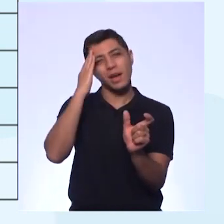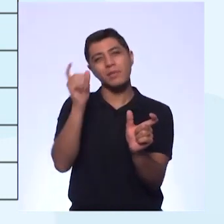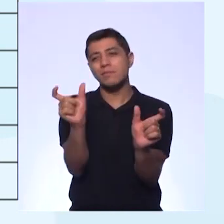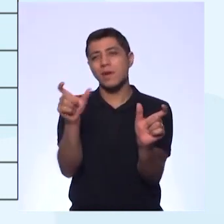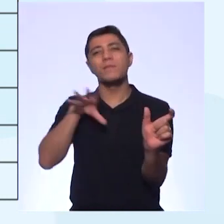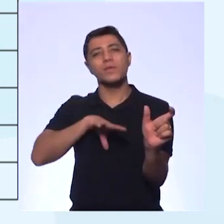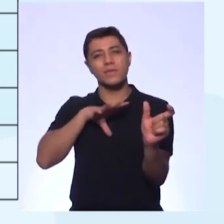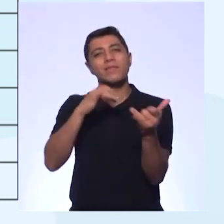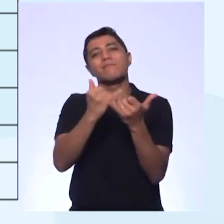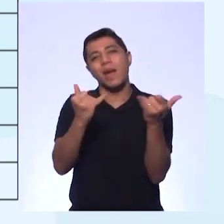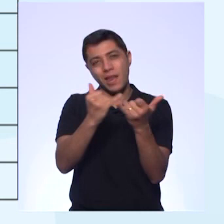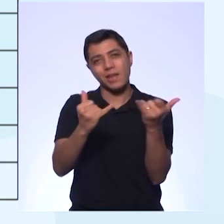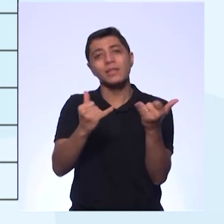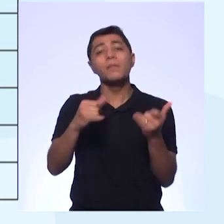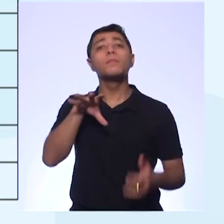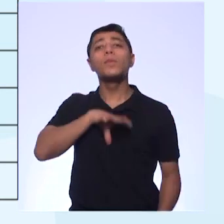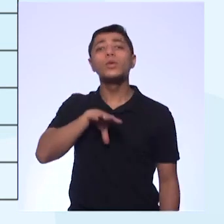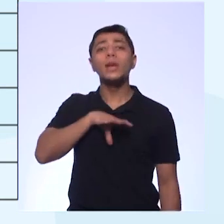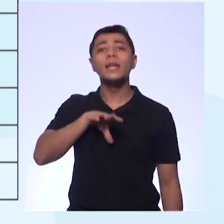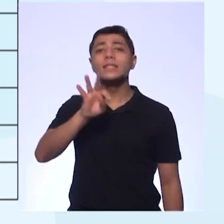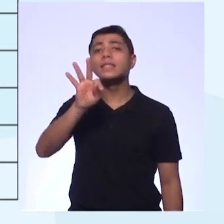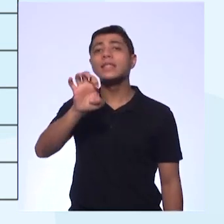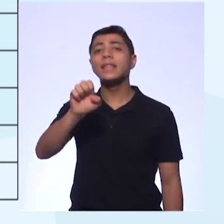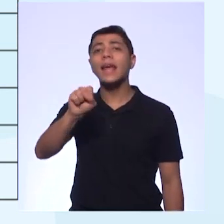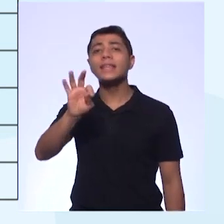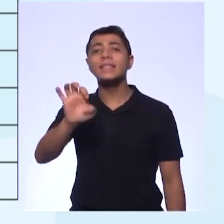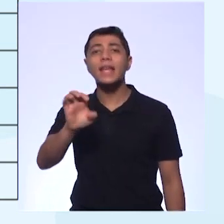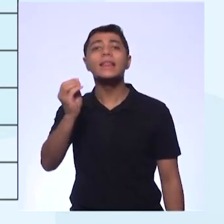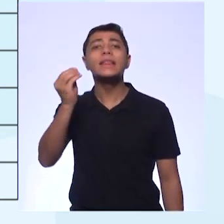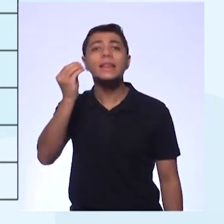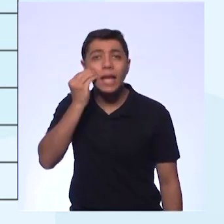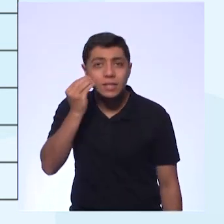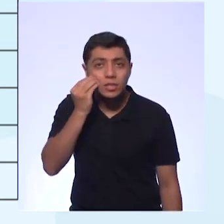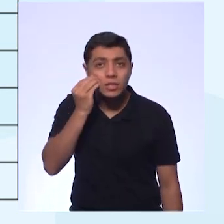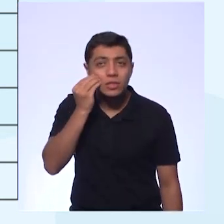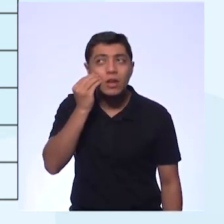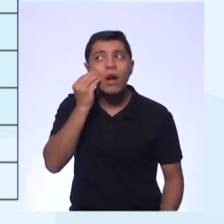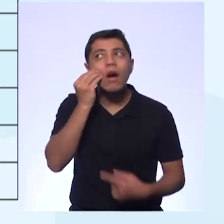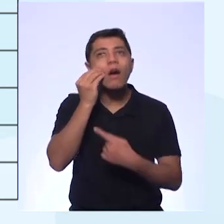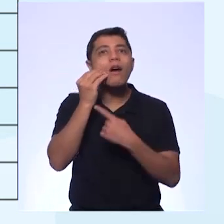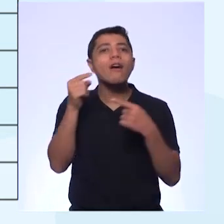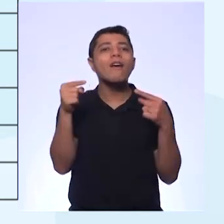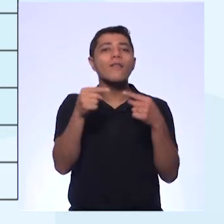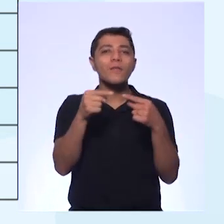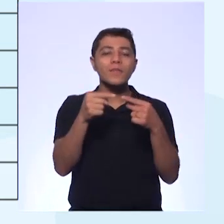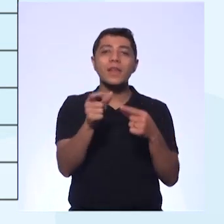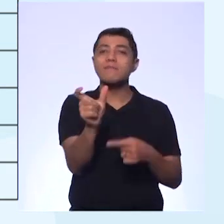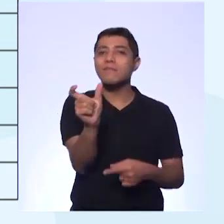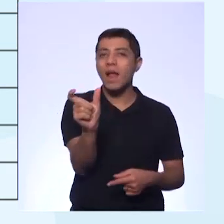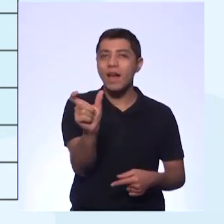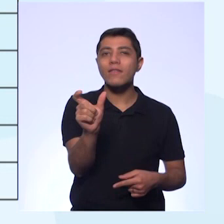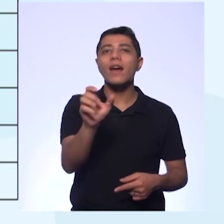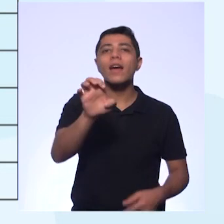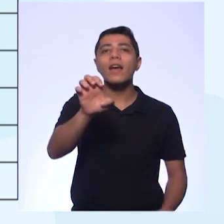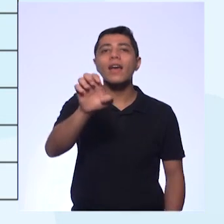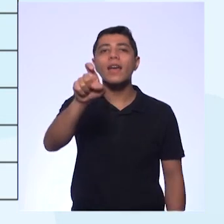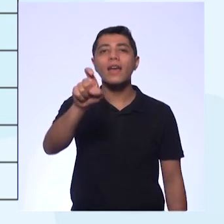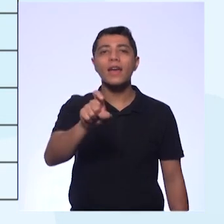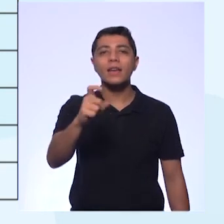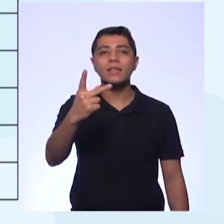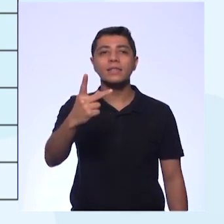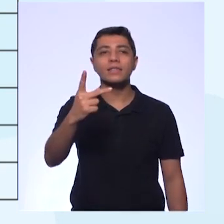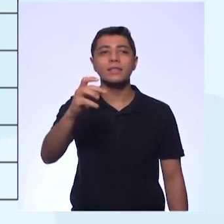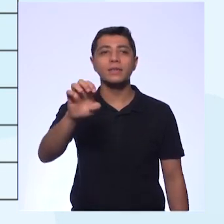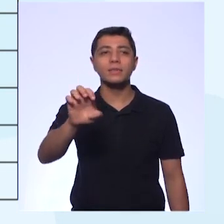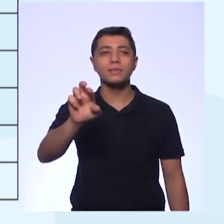Teste. Teste. E aí, se você faz um teste, você faz um experimento. E como é que a gente fala experimento em inglês?